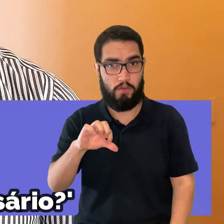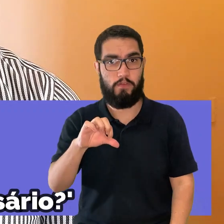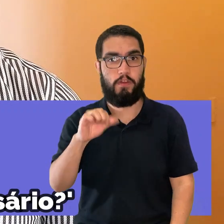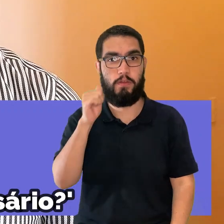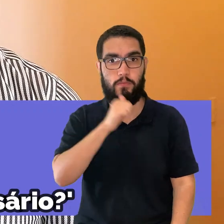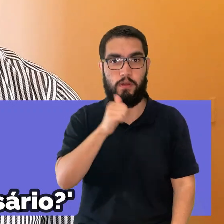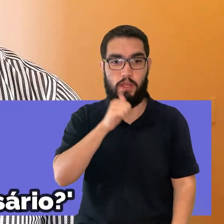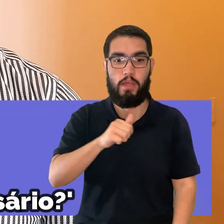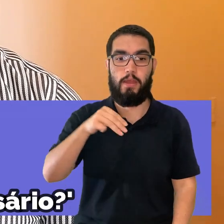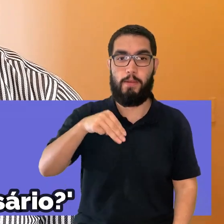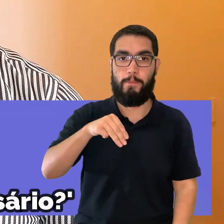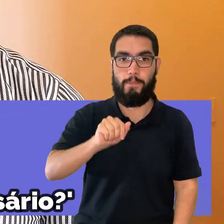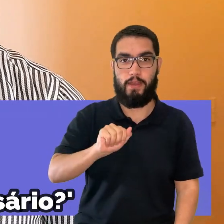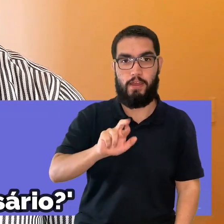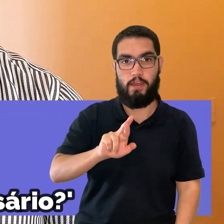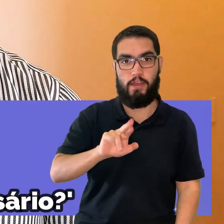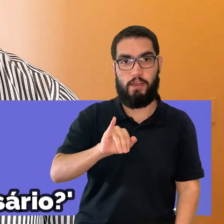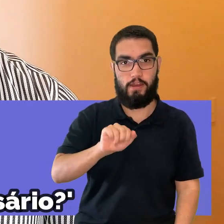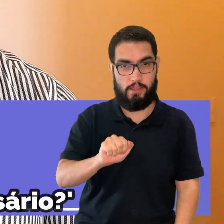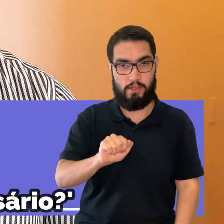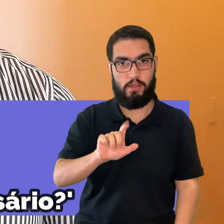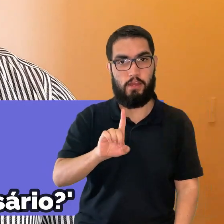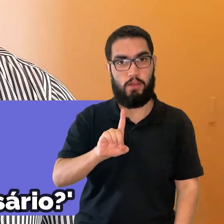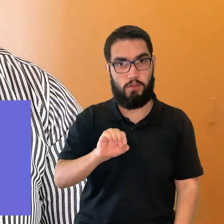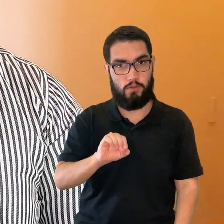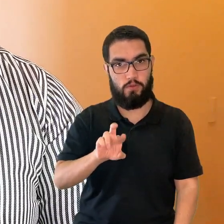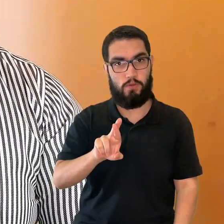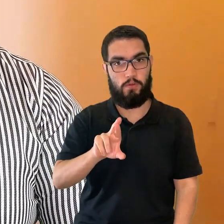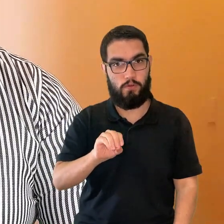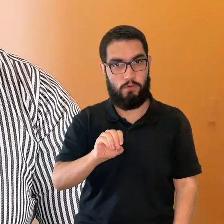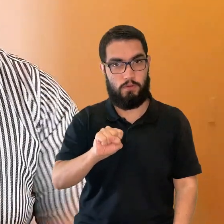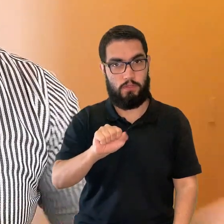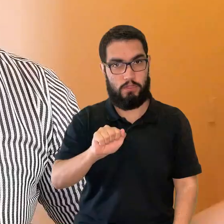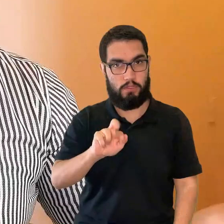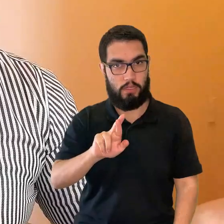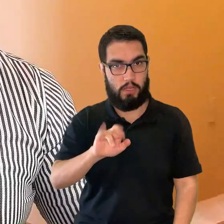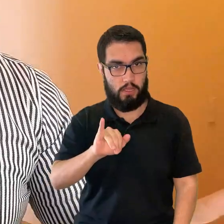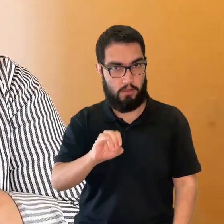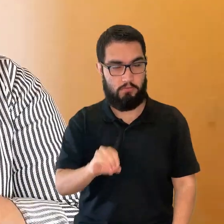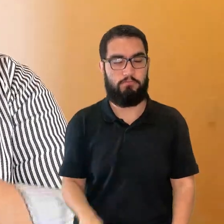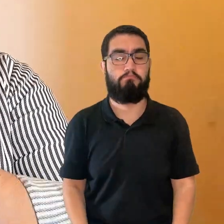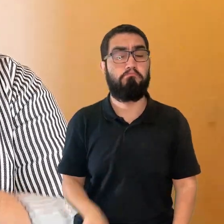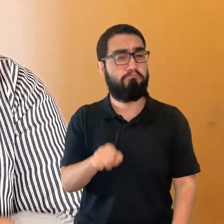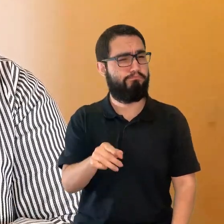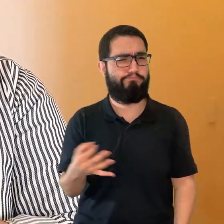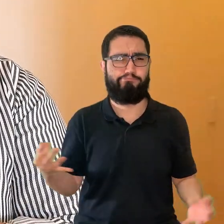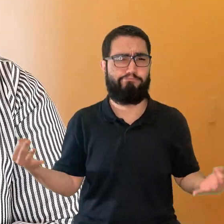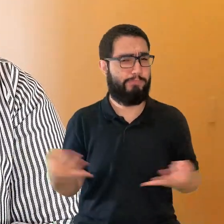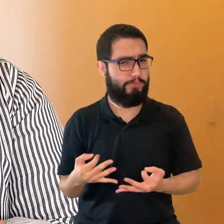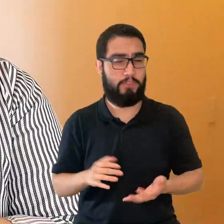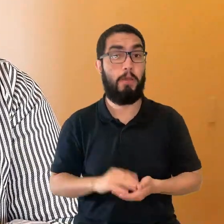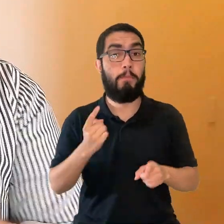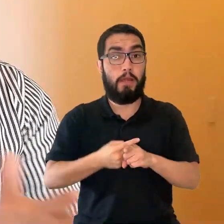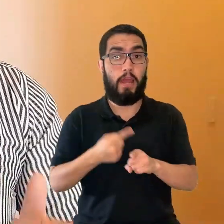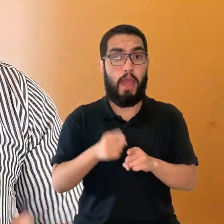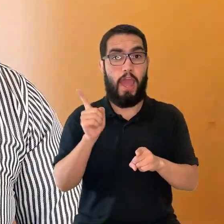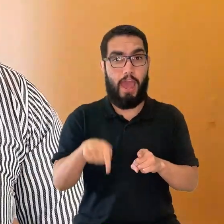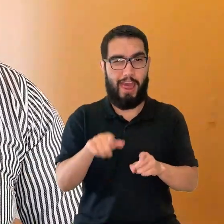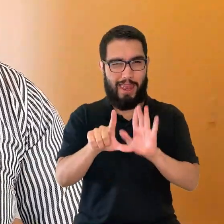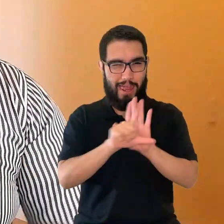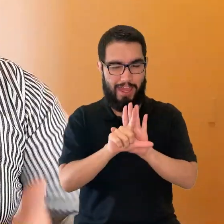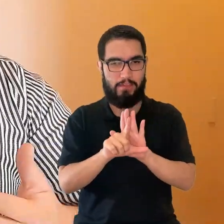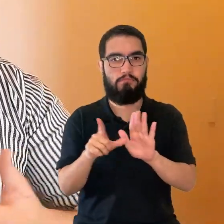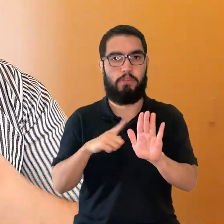12.319 de autoria da deputada Maria do Rosário? Essencial. Na verdade, essa lei ela veio como um divisor